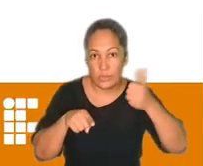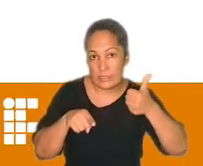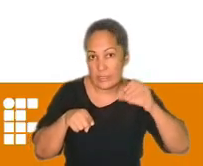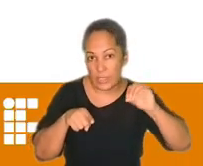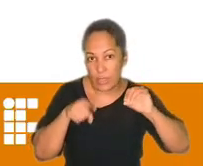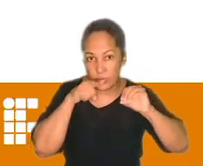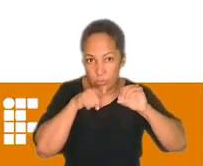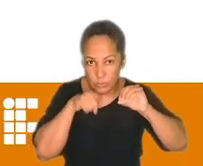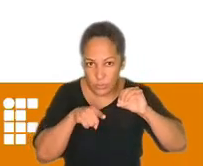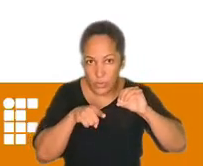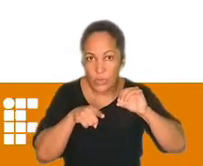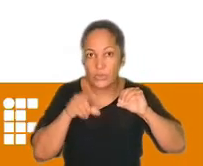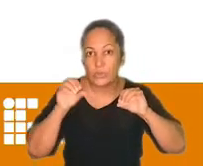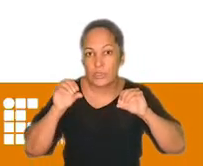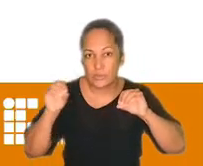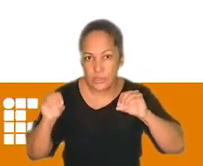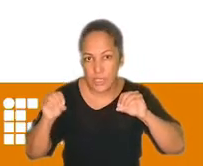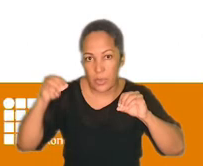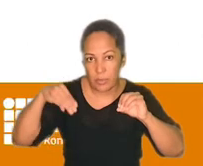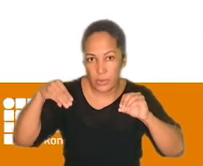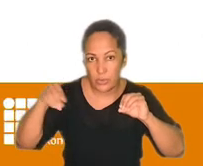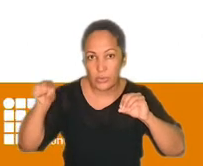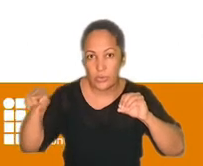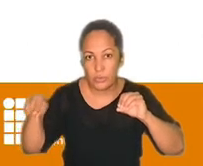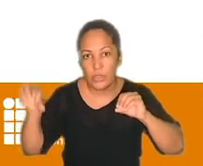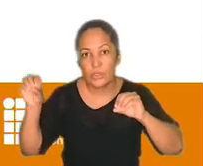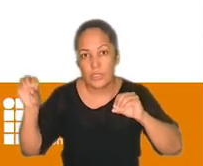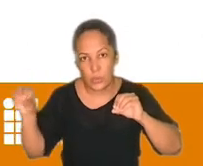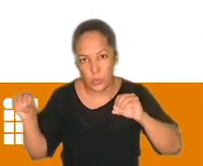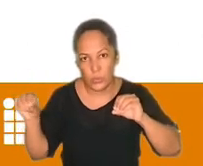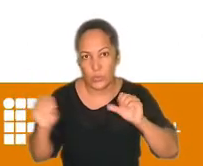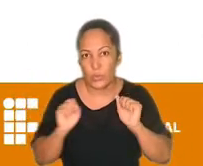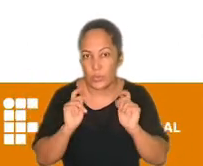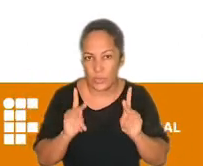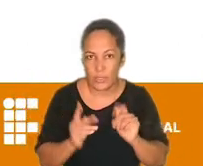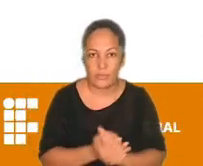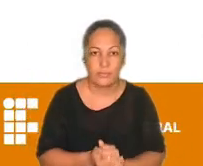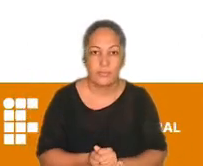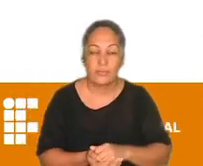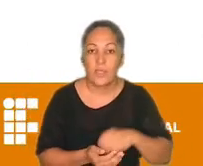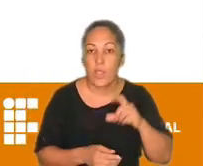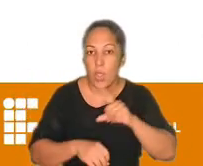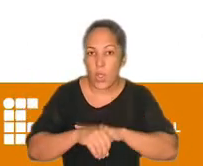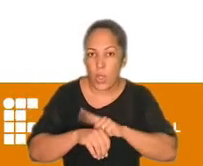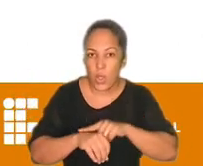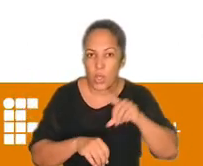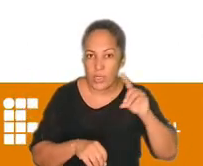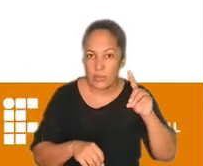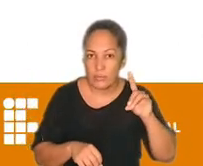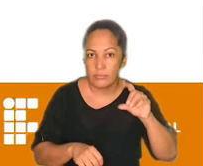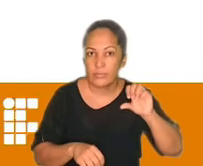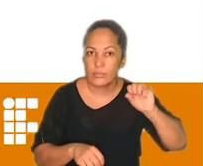de hora, minuto e segundo, tá bom? Hora, minuto, segundo. São coisas aqui, pessoal. Esse